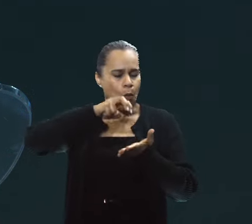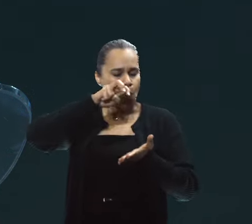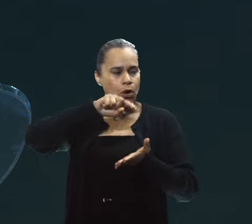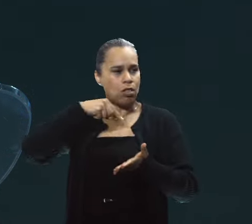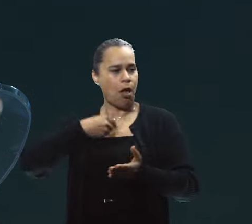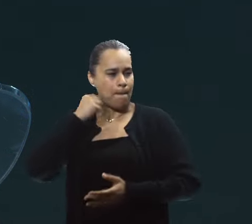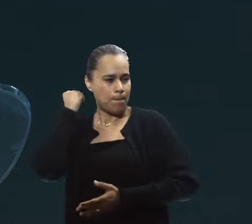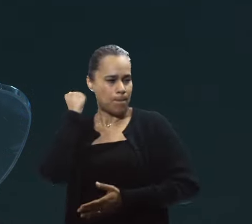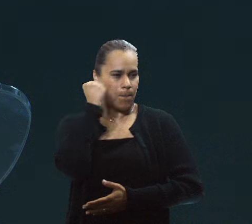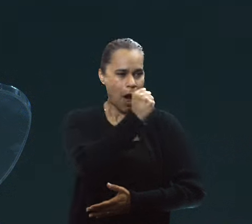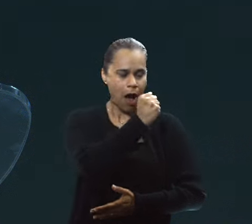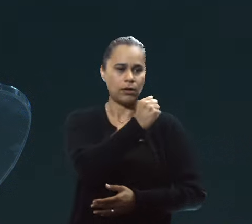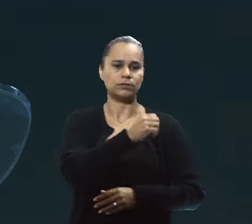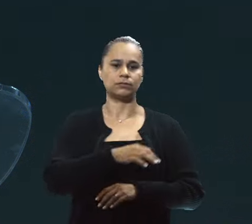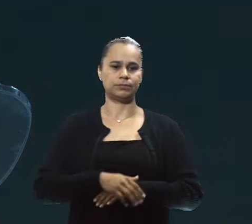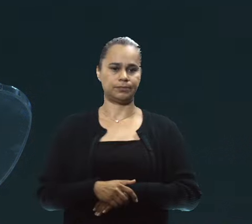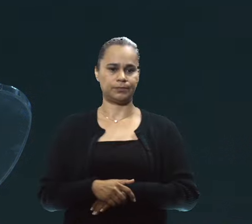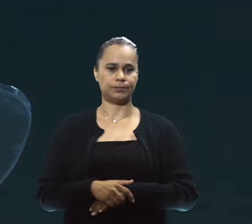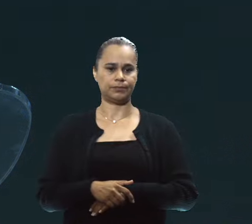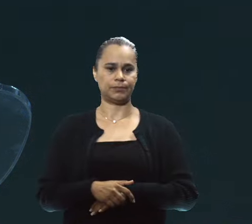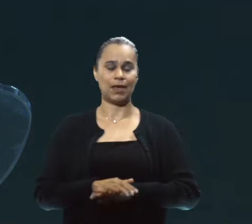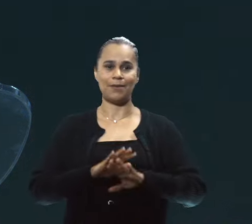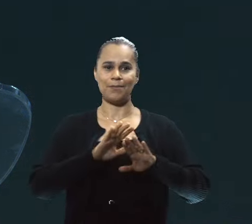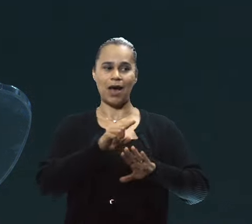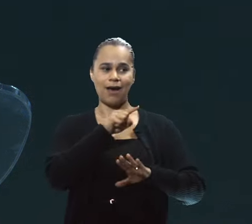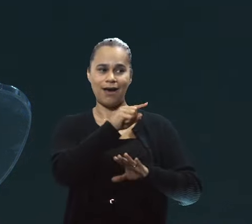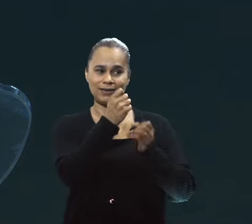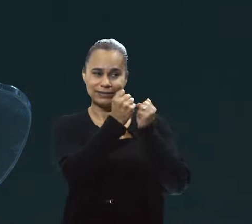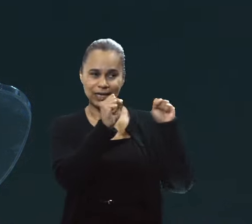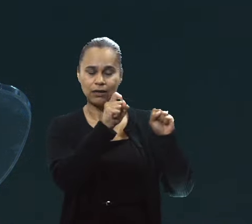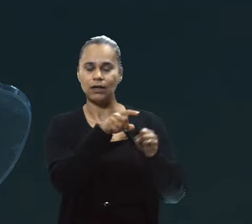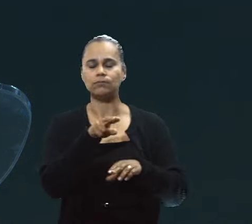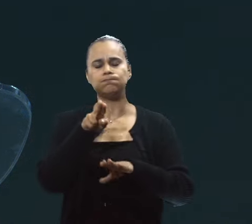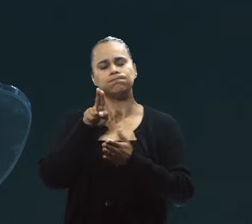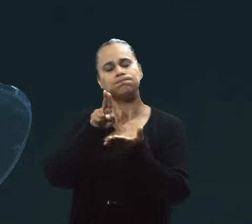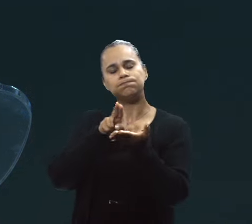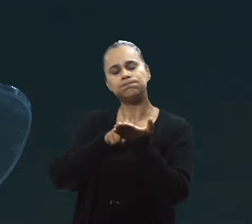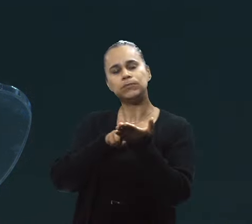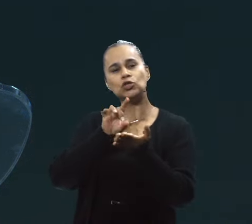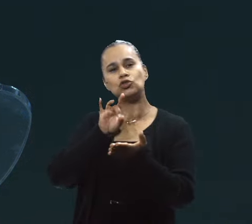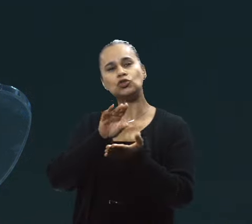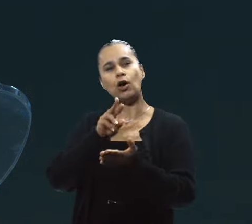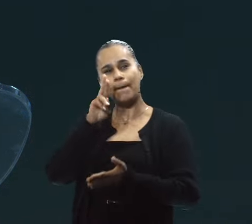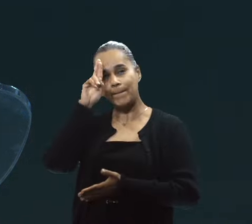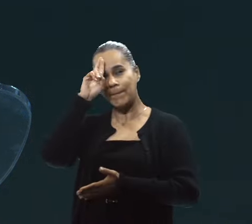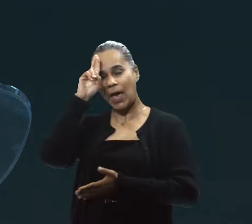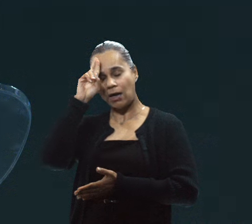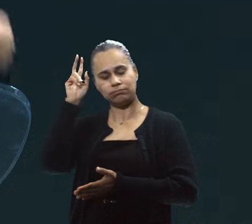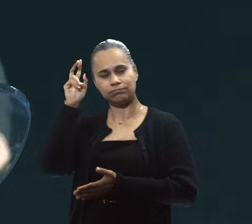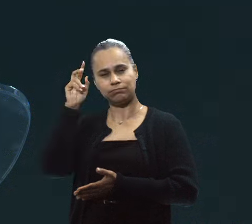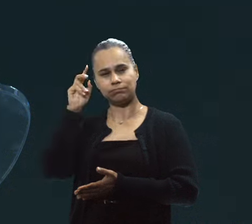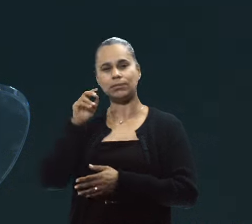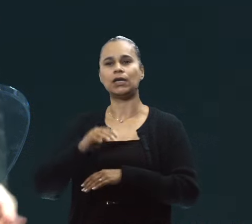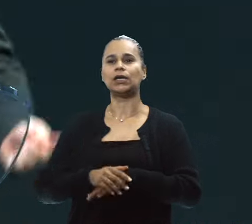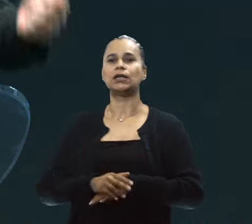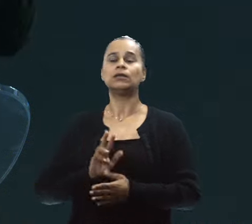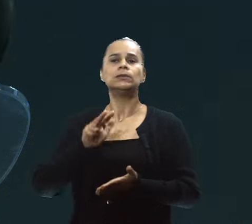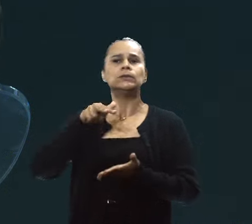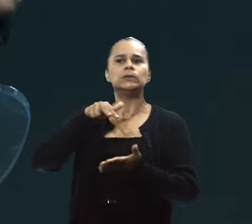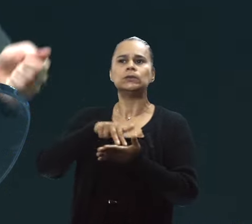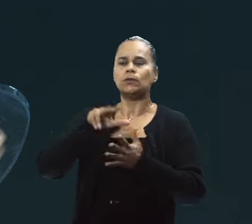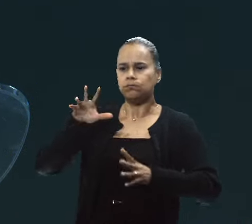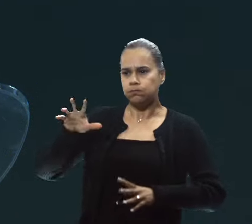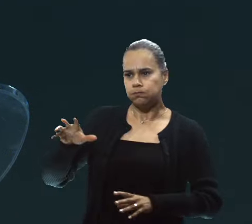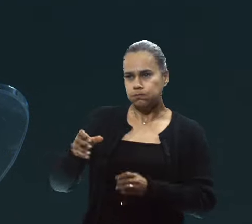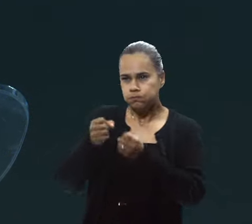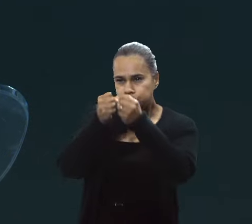o mataremos. Mas Sansão ficou deitado só até a meia-noite. Então levantou-se, agarrou firme